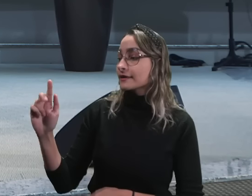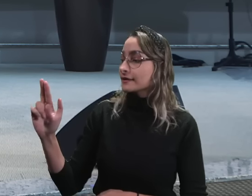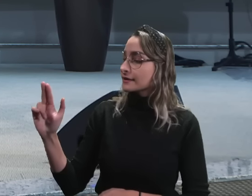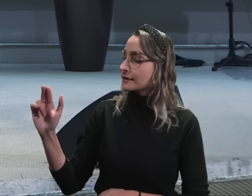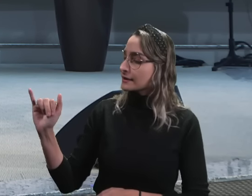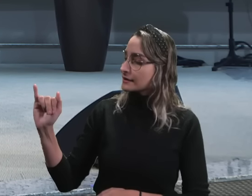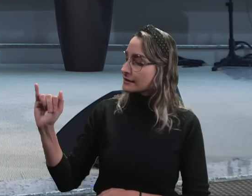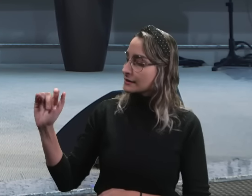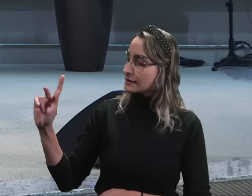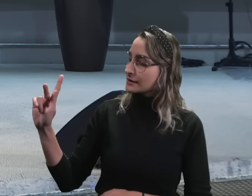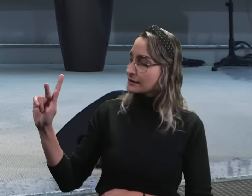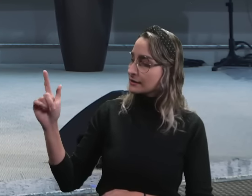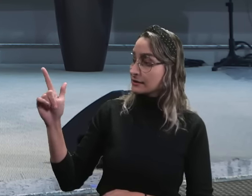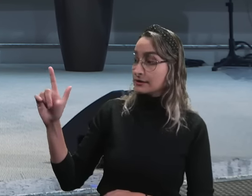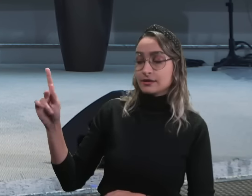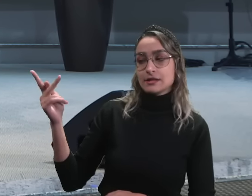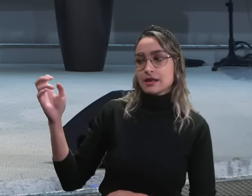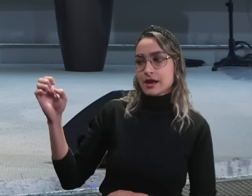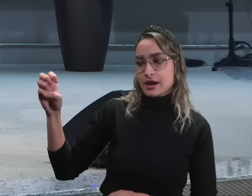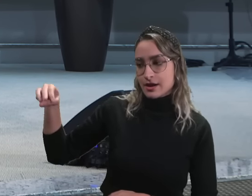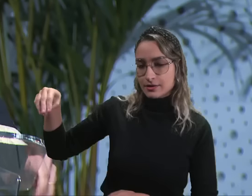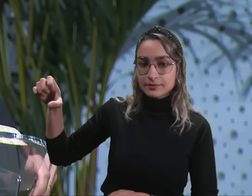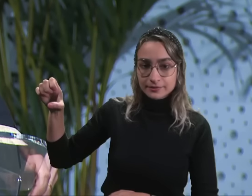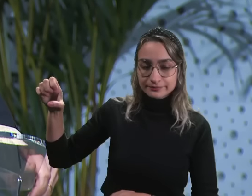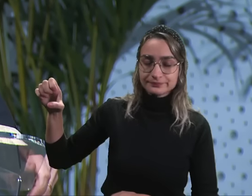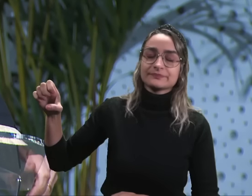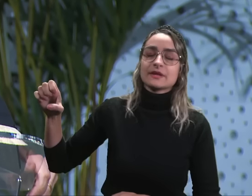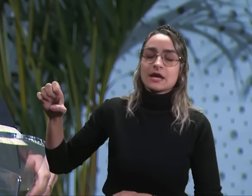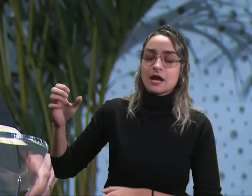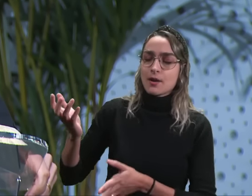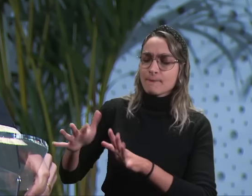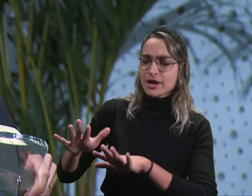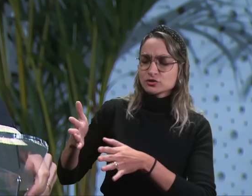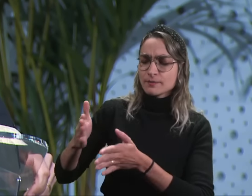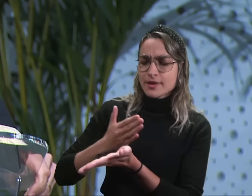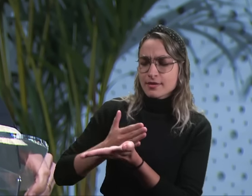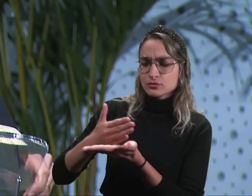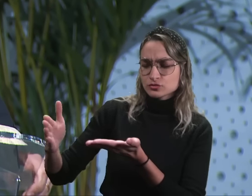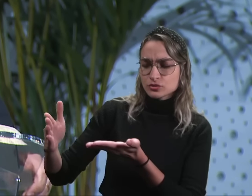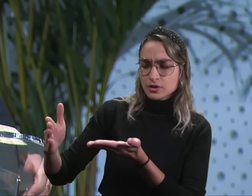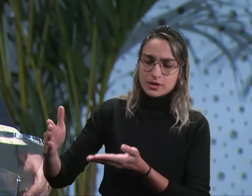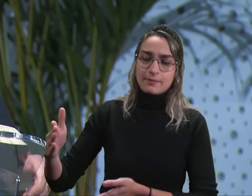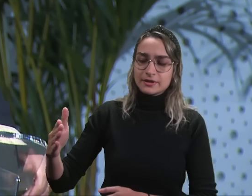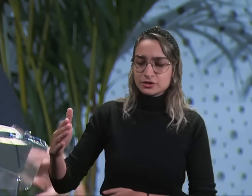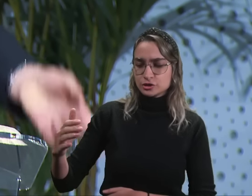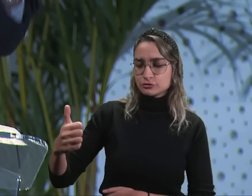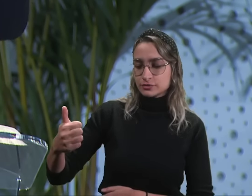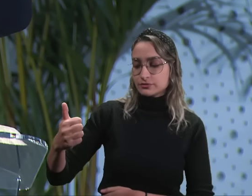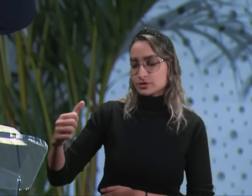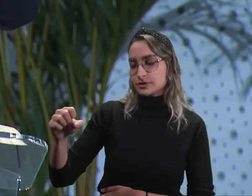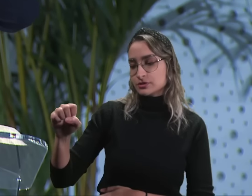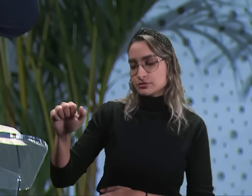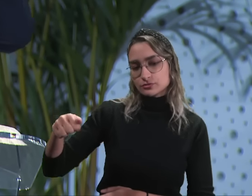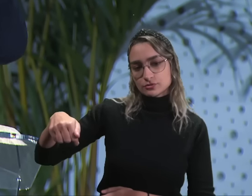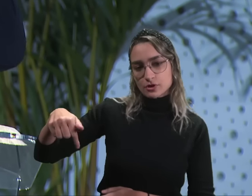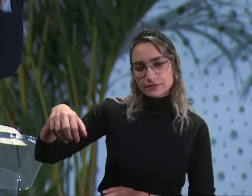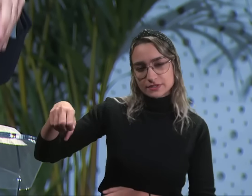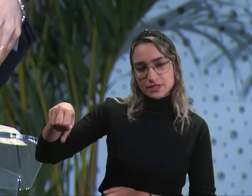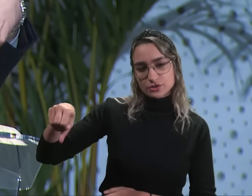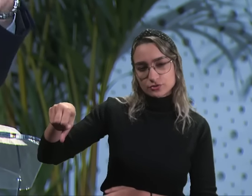partes do mundo dobin um grande escritor e Historiador francês do século X refere-se